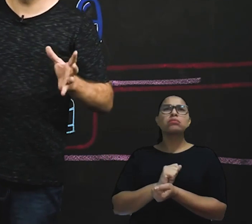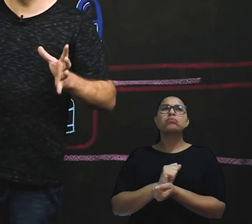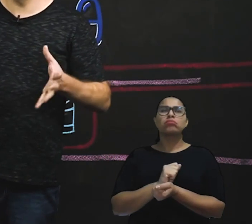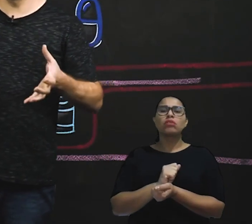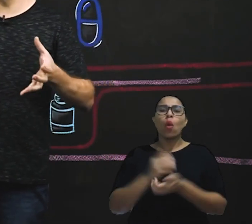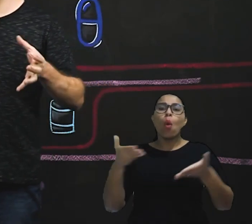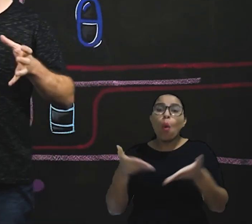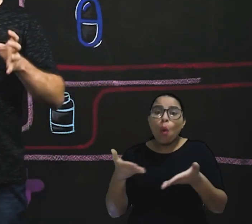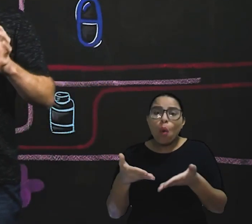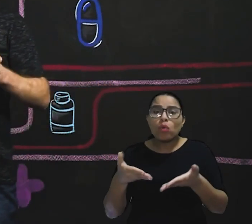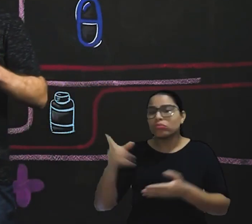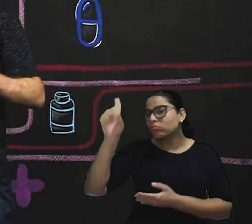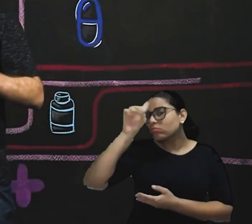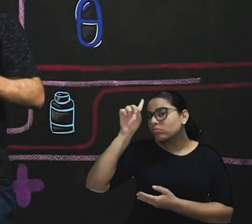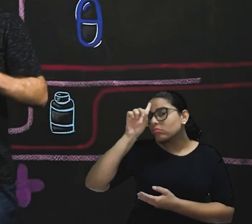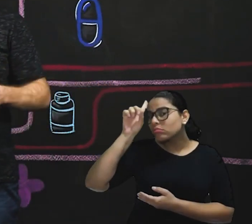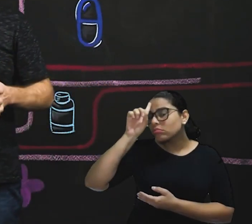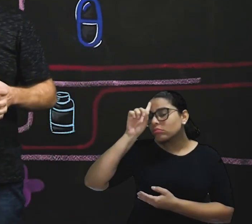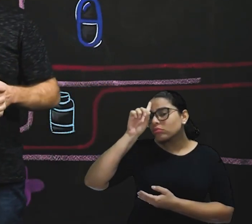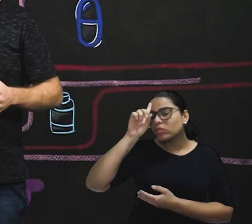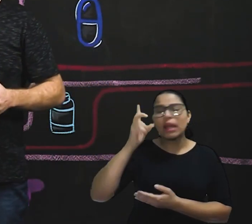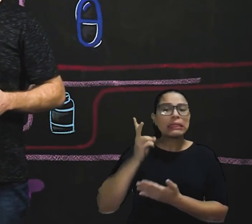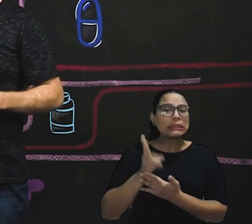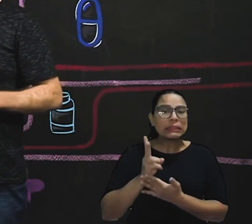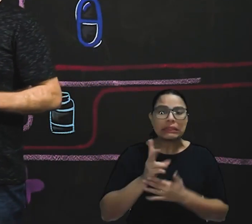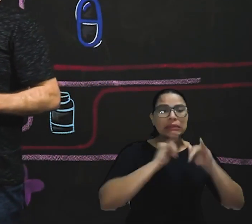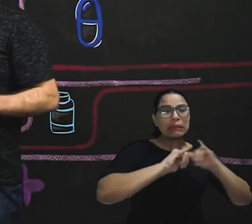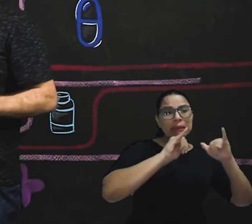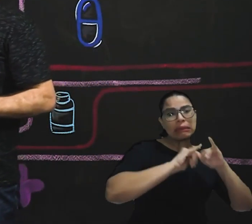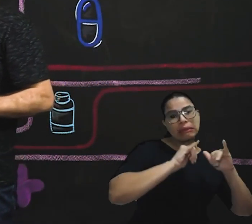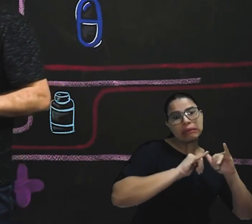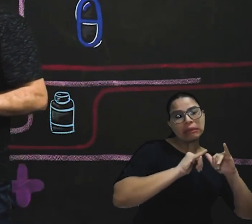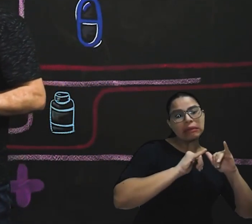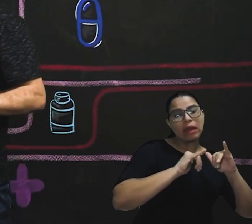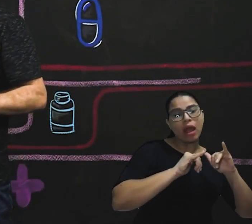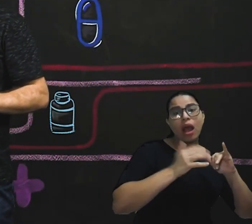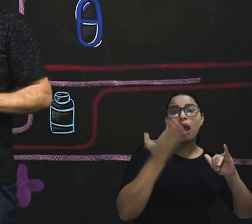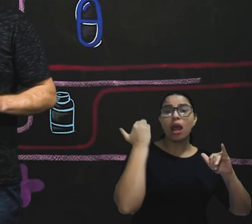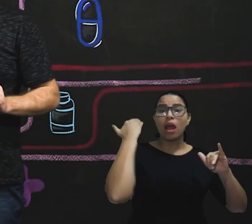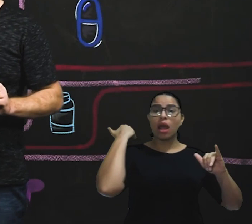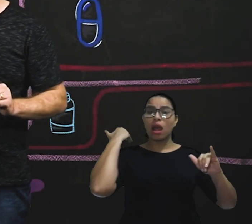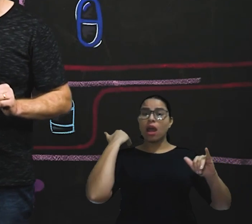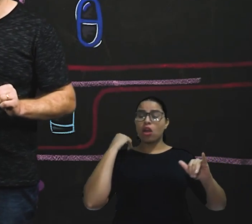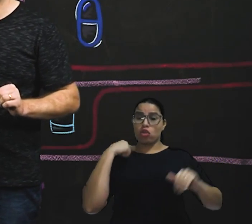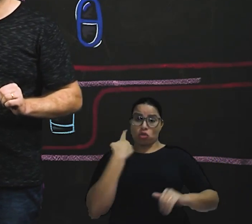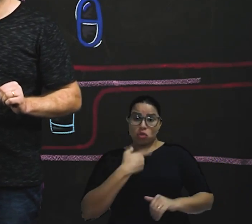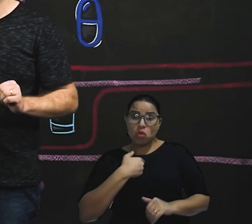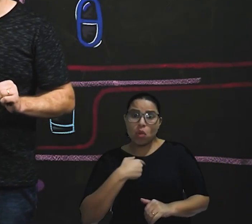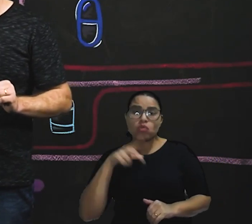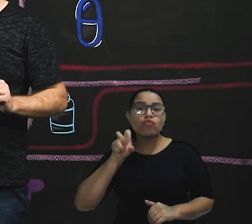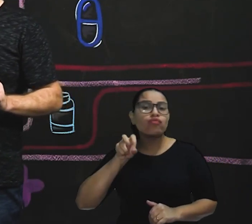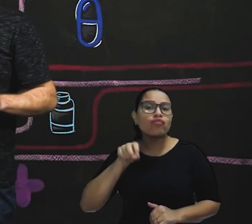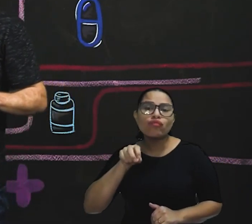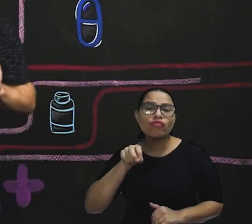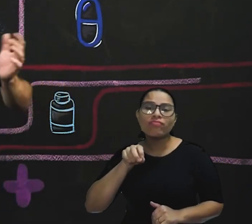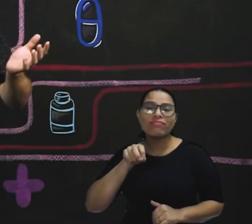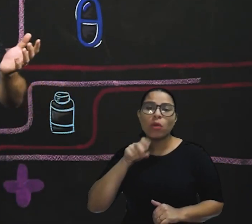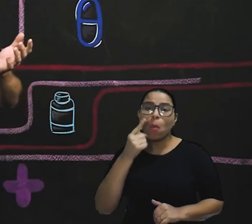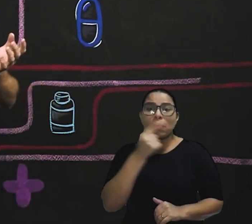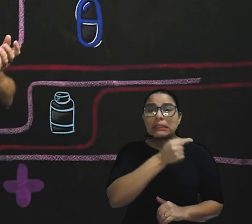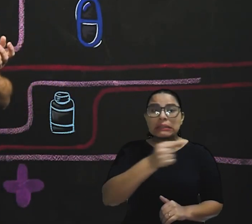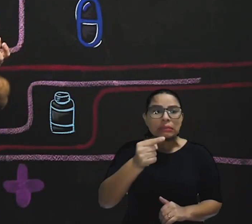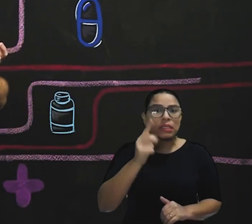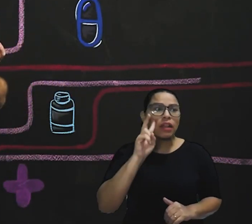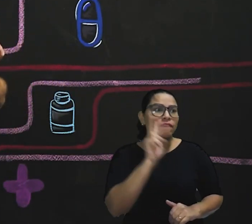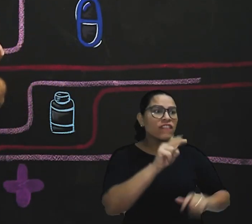hoje, nós consumimos muito mais propaganda que os nossos avós viram na vida inteira. Se a gente pensar em uma semana o que a